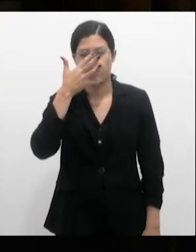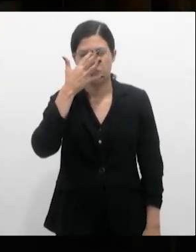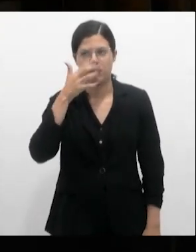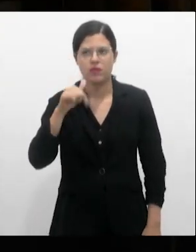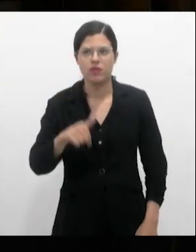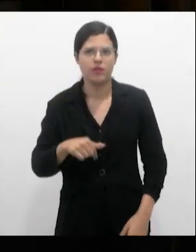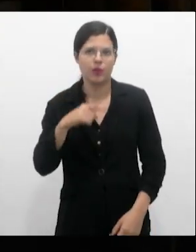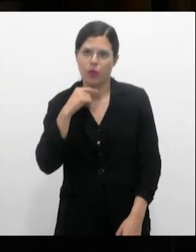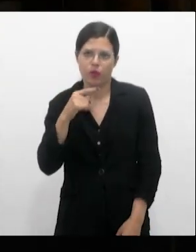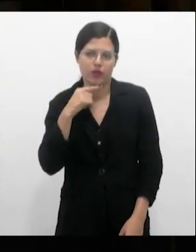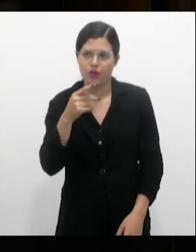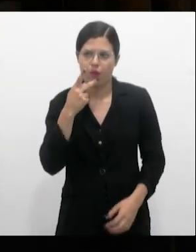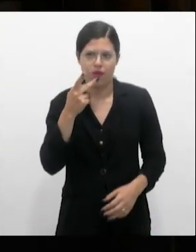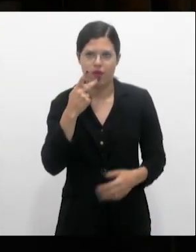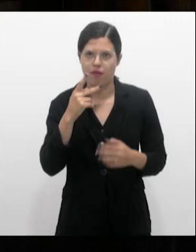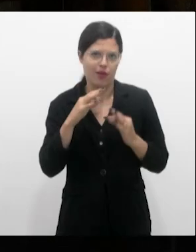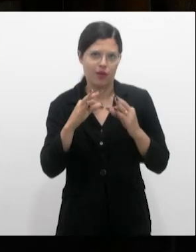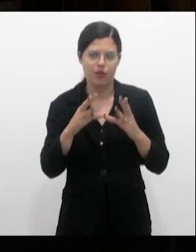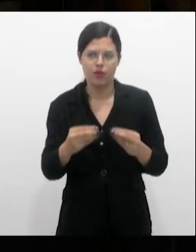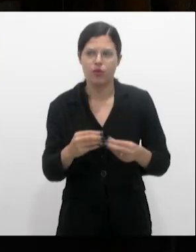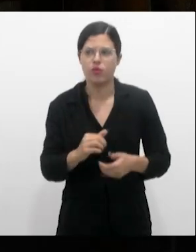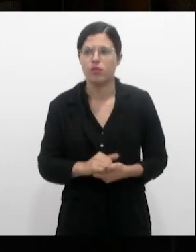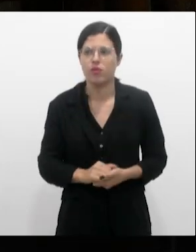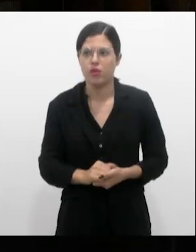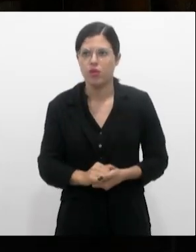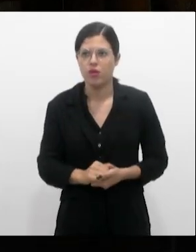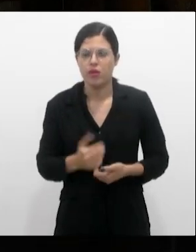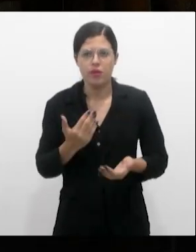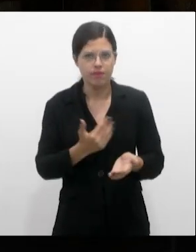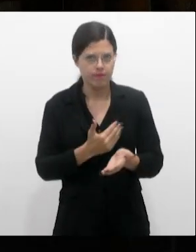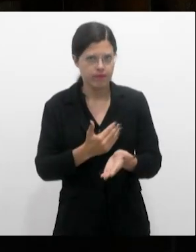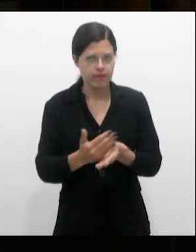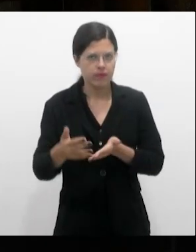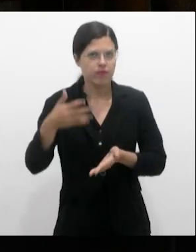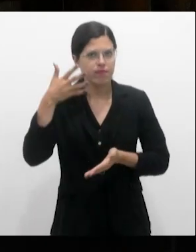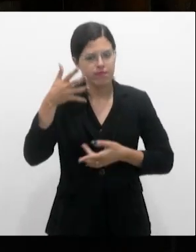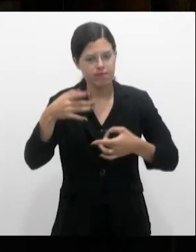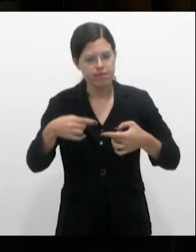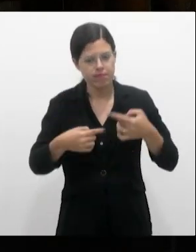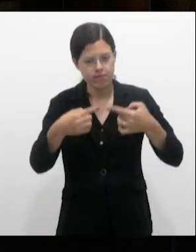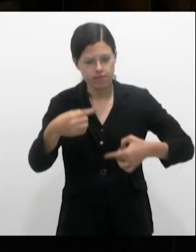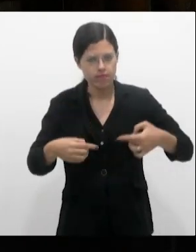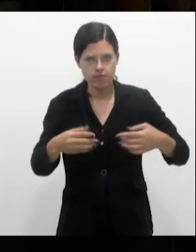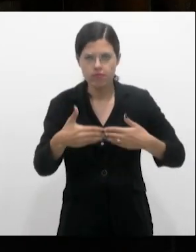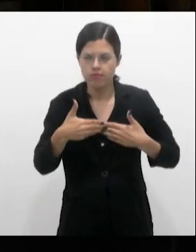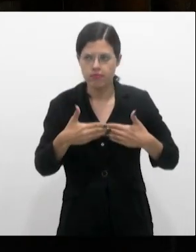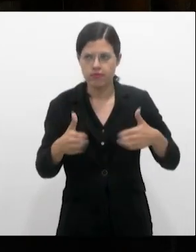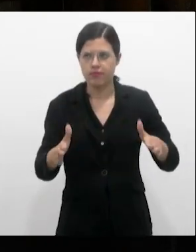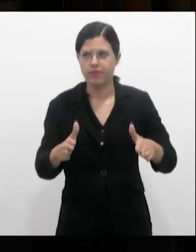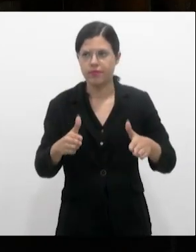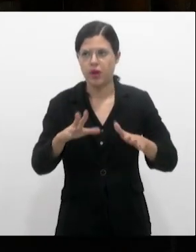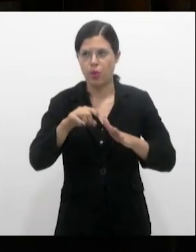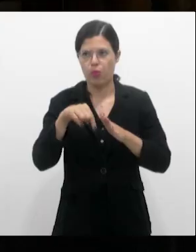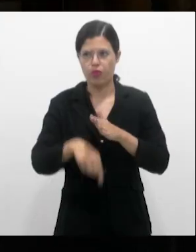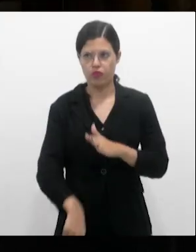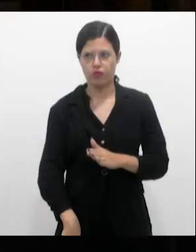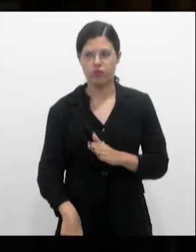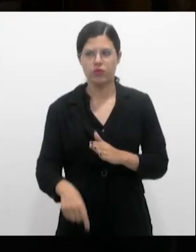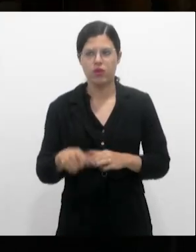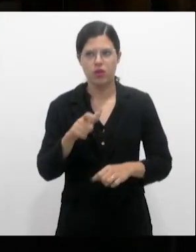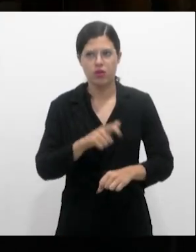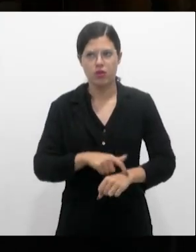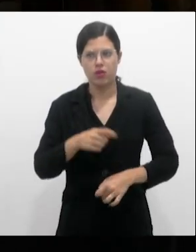absolutamente insuficientes. Então, estou abrindo aqui as discussões para aprofundá-las na hora